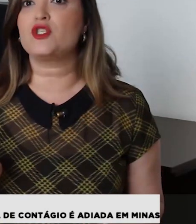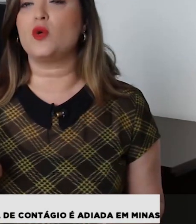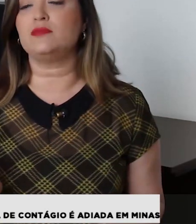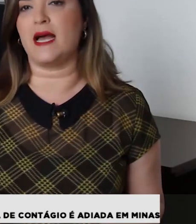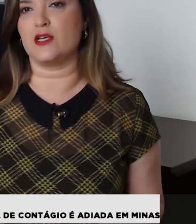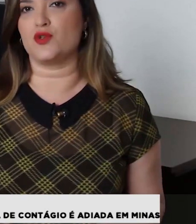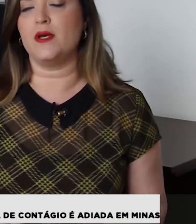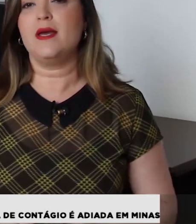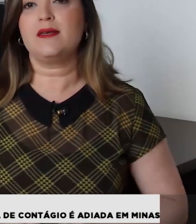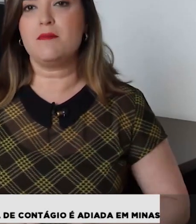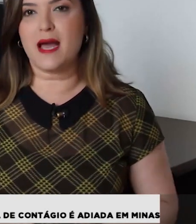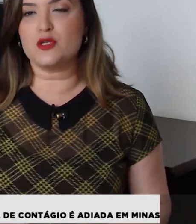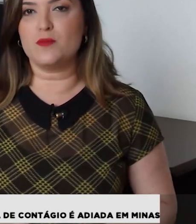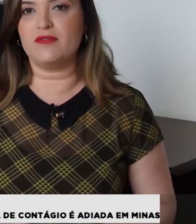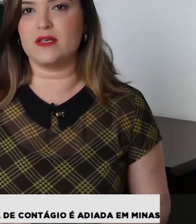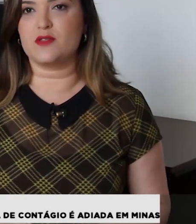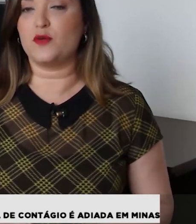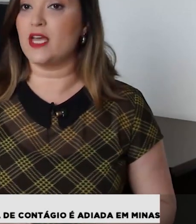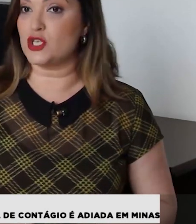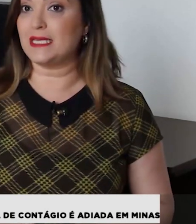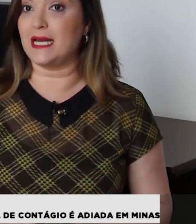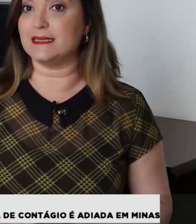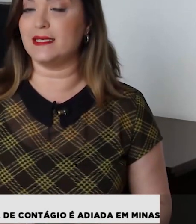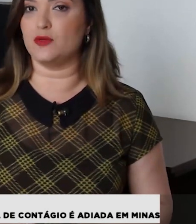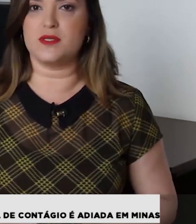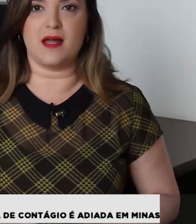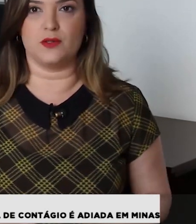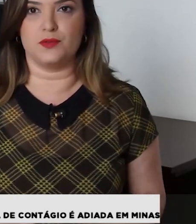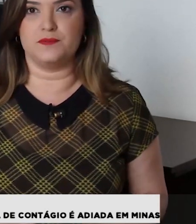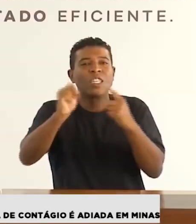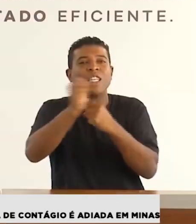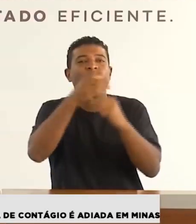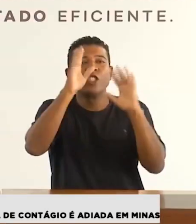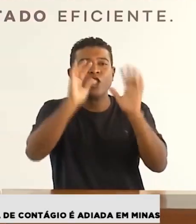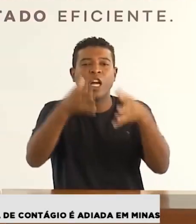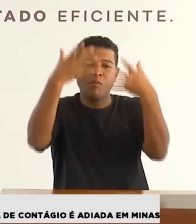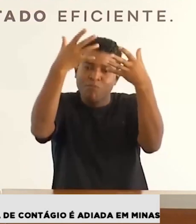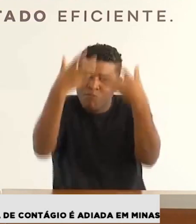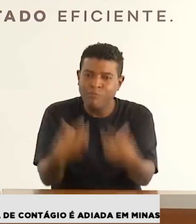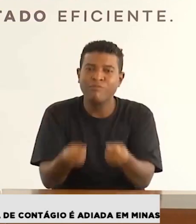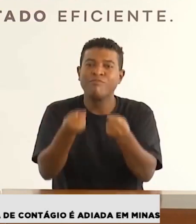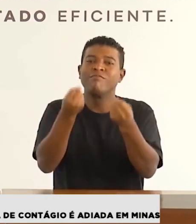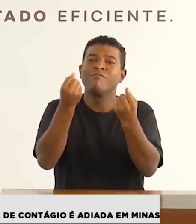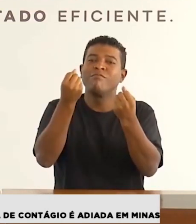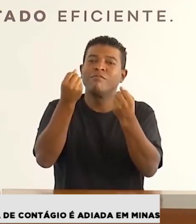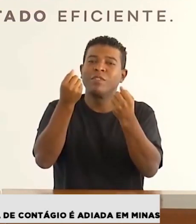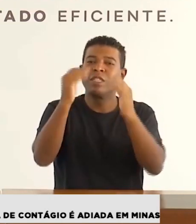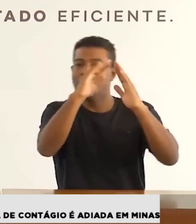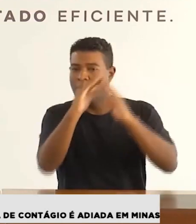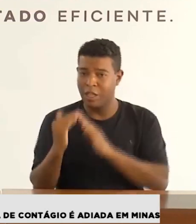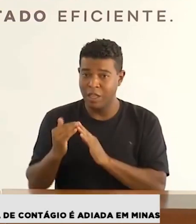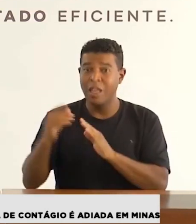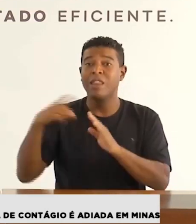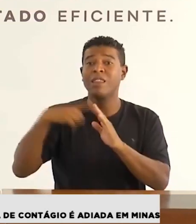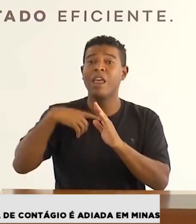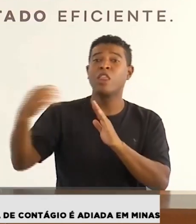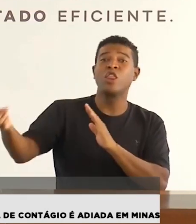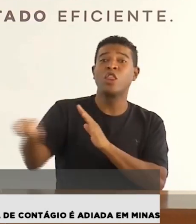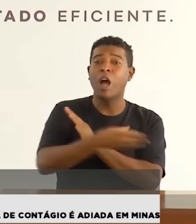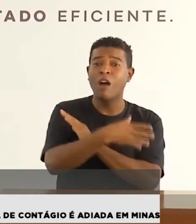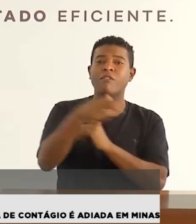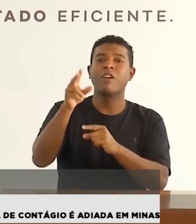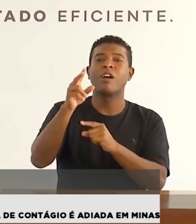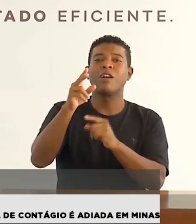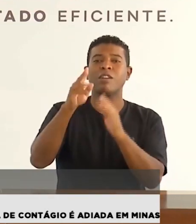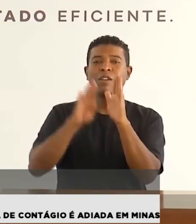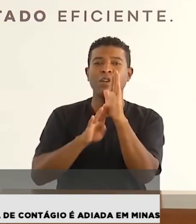é a curva de contágio, que mais uma vez foi achatada aqui no Estado. Hoje nós temos uma nova curva que projeta um pico de